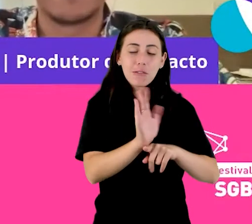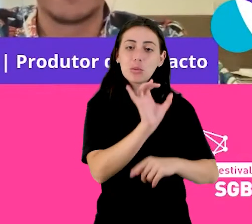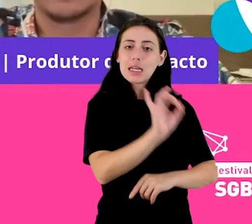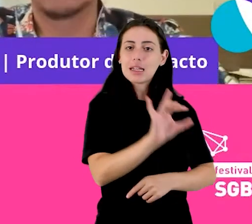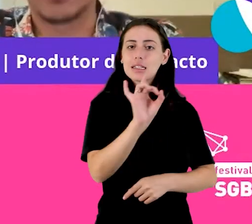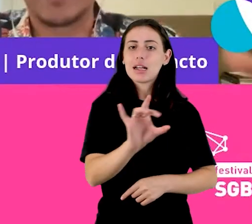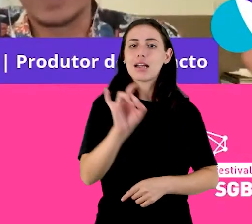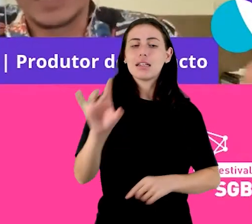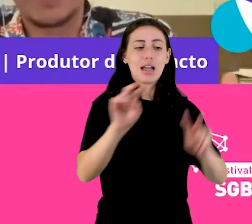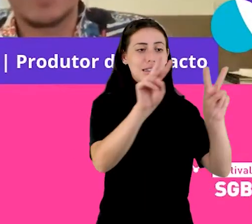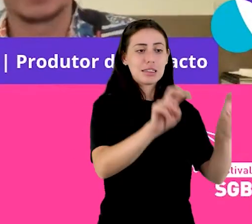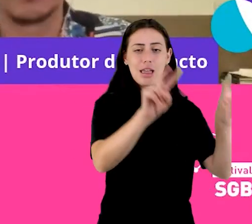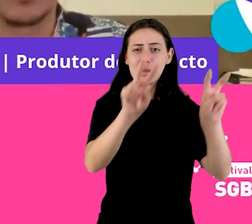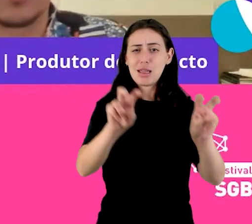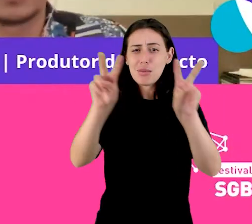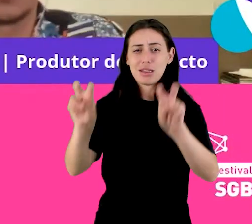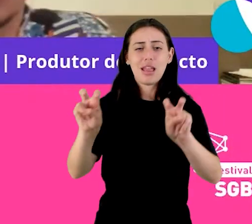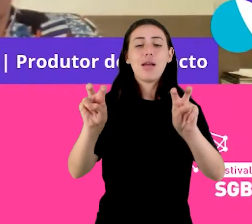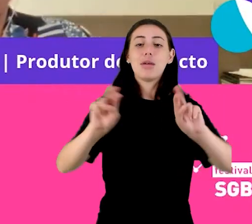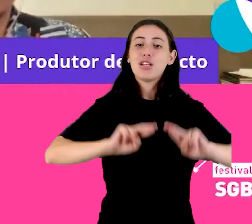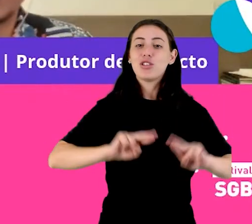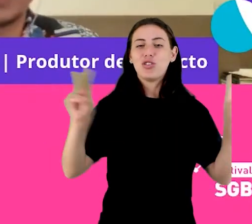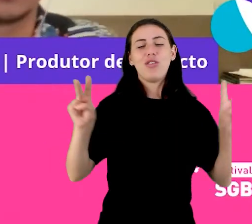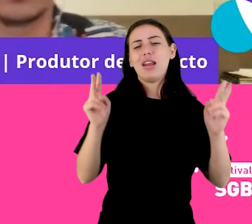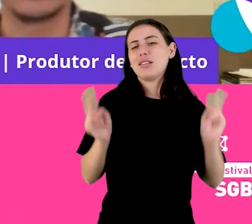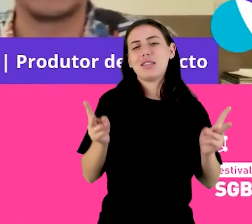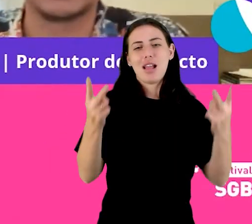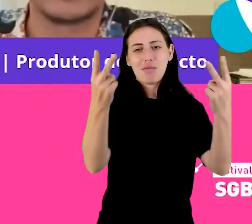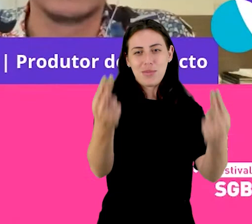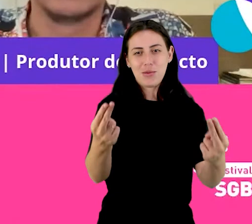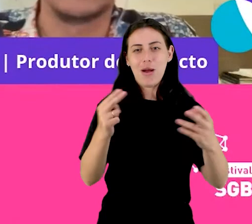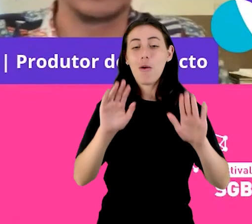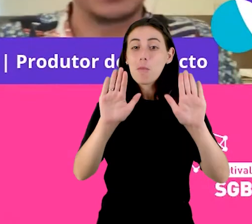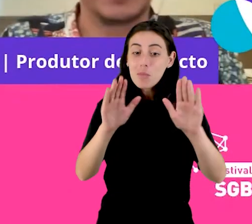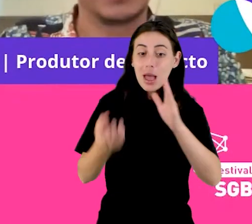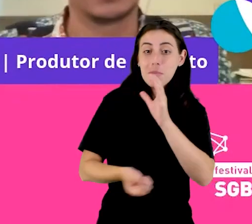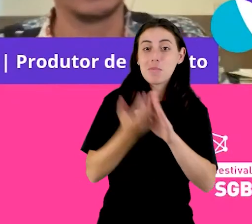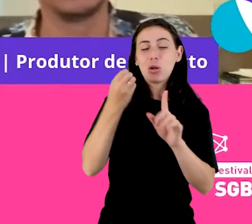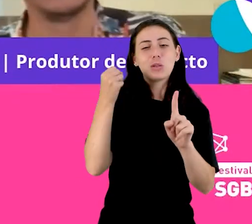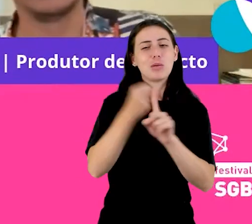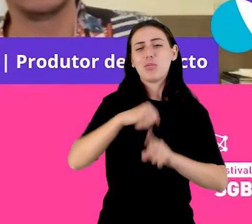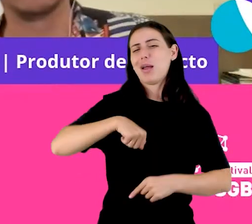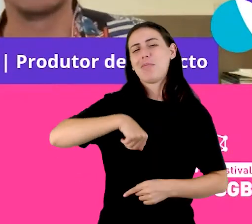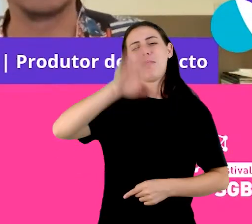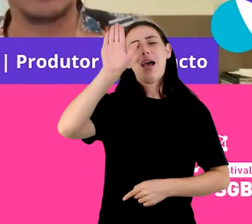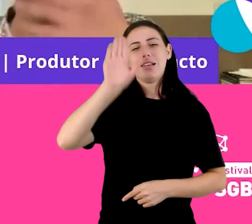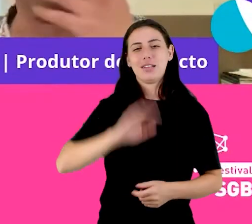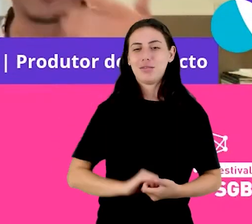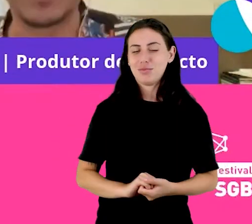Paulista. Então, de alguma maneira, a gente está sempre brigando por algumas coisas para conseguir o nosso espaço, né? E fazer o que a gente precisa.